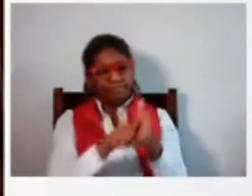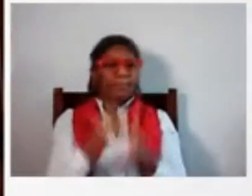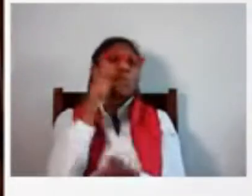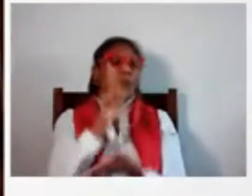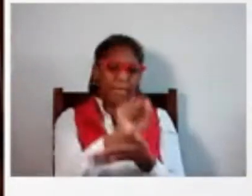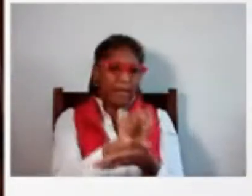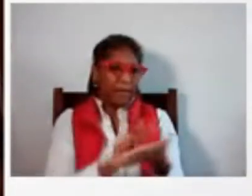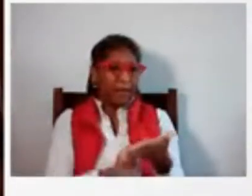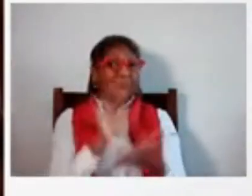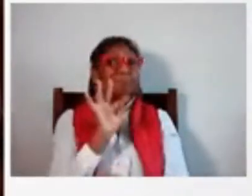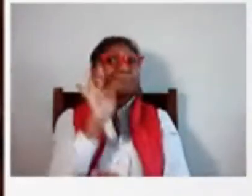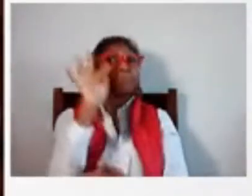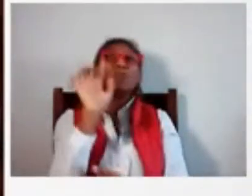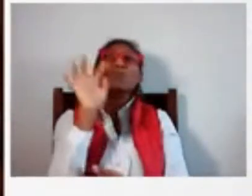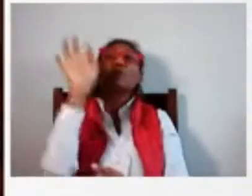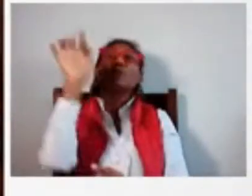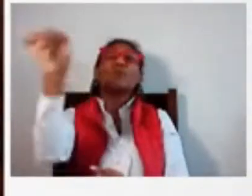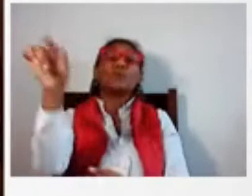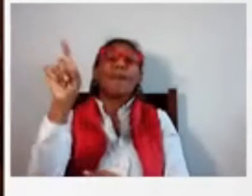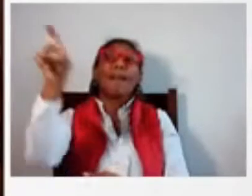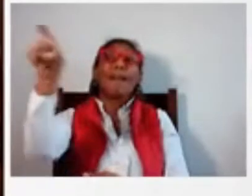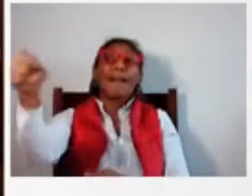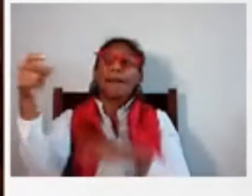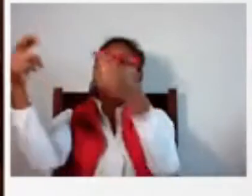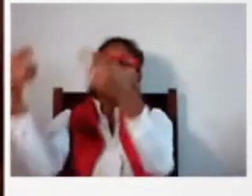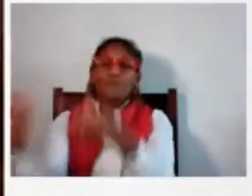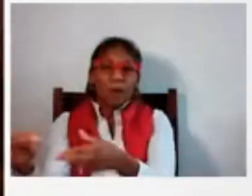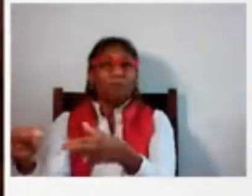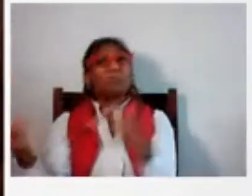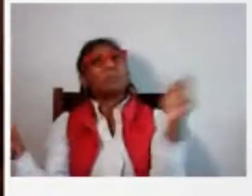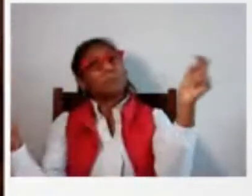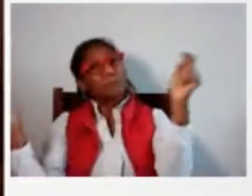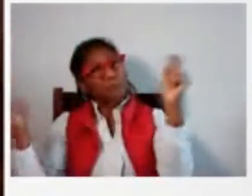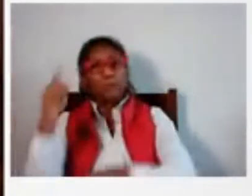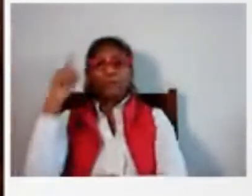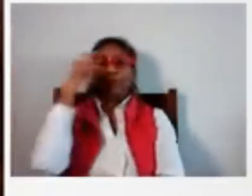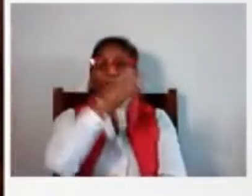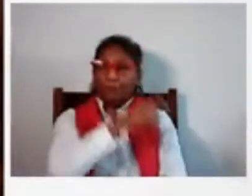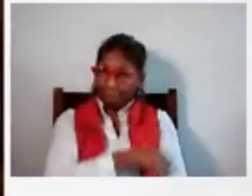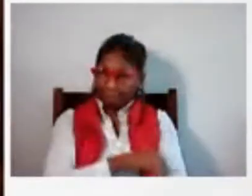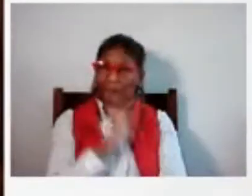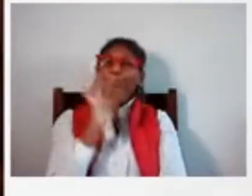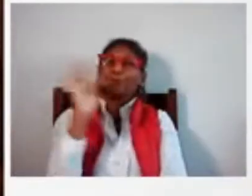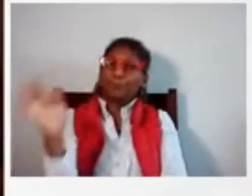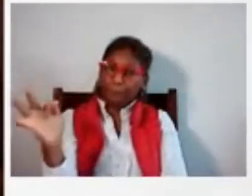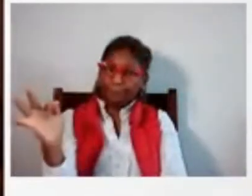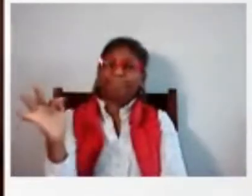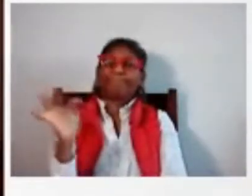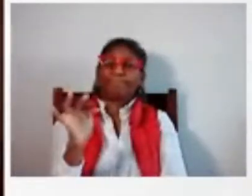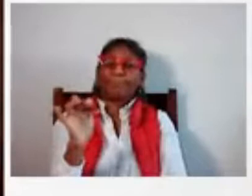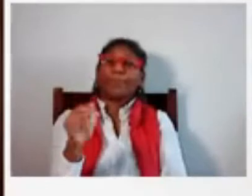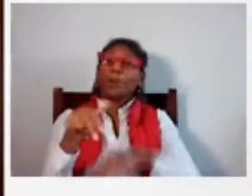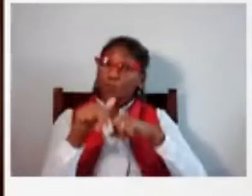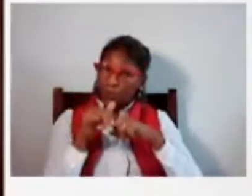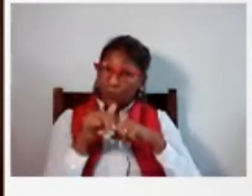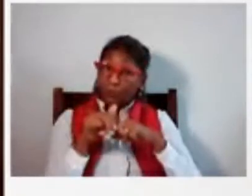um prenúncio de que aquela região vai poder ter dificuldades em atendimento futuramente. Então, eu insisto, não é